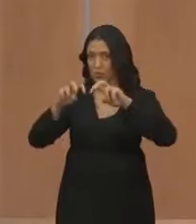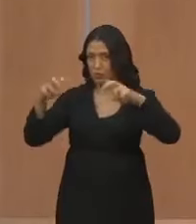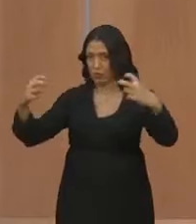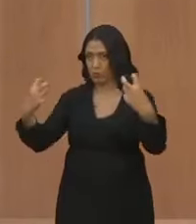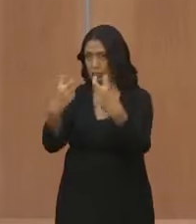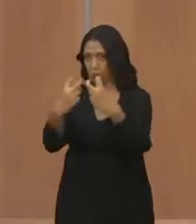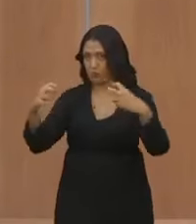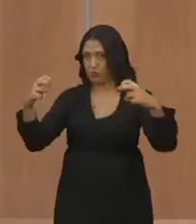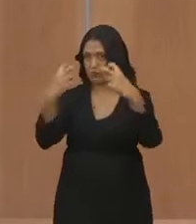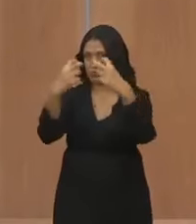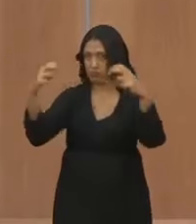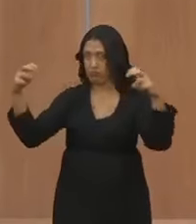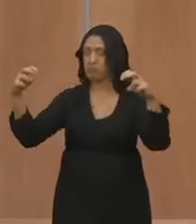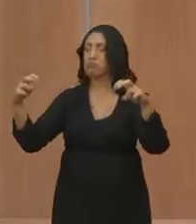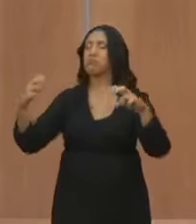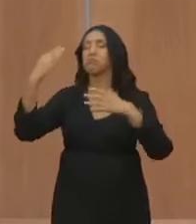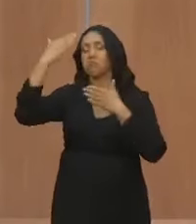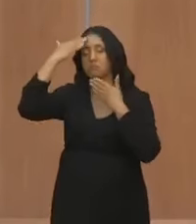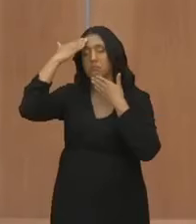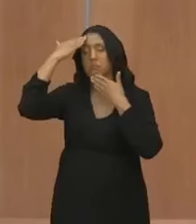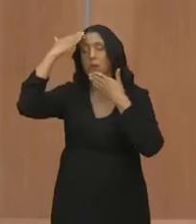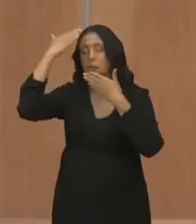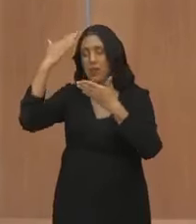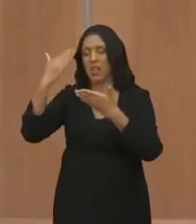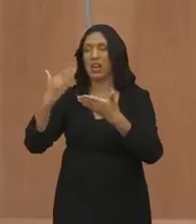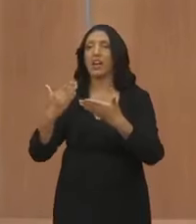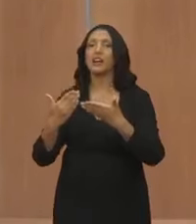Cumprimentar aqui a Associação do Veranejal